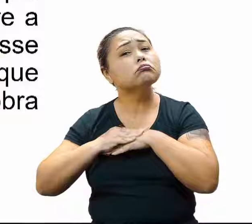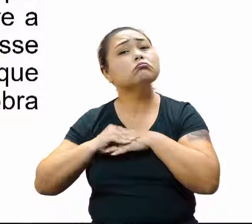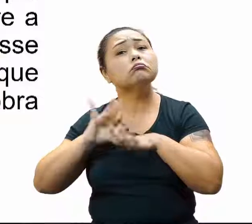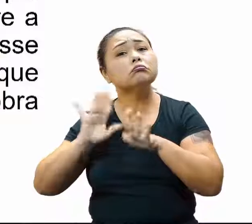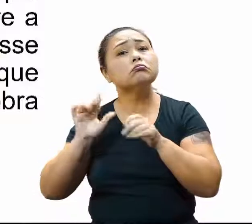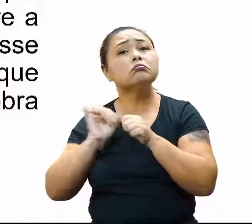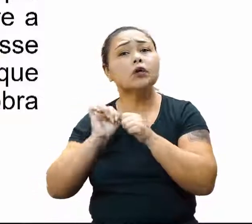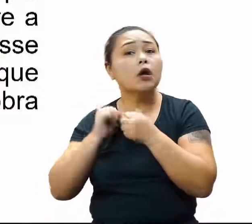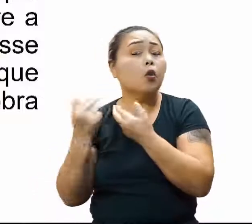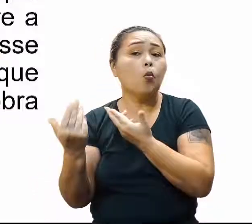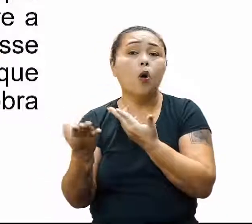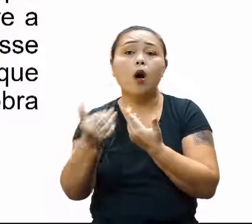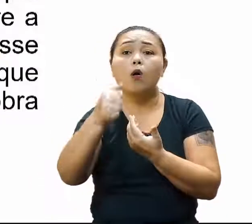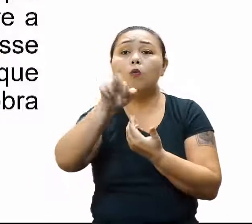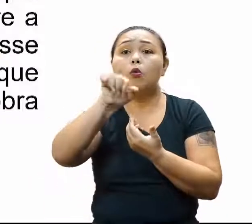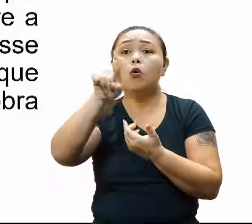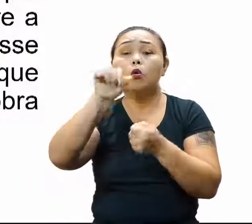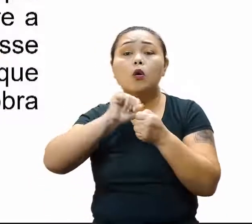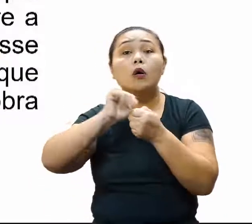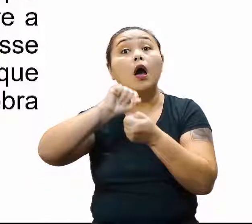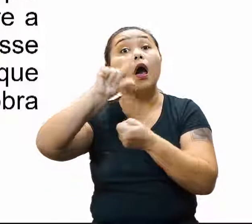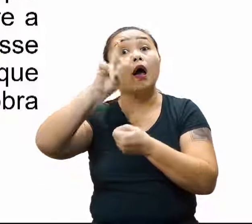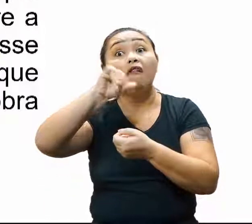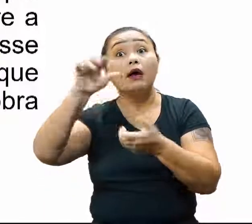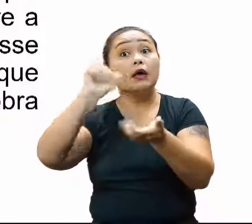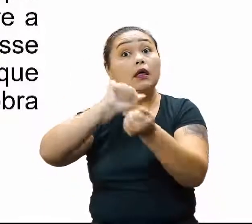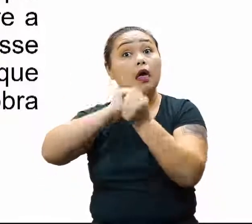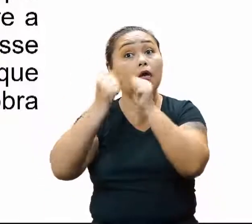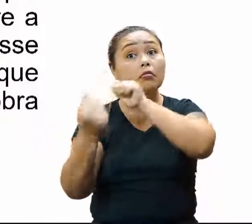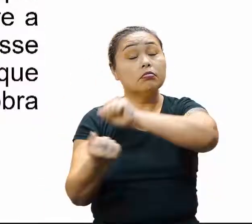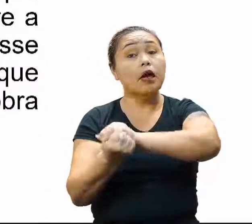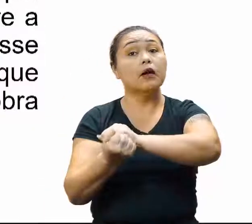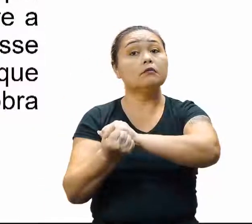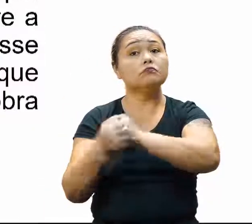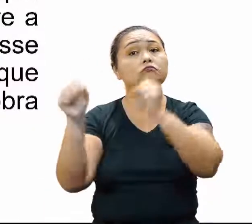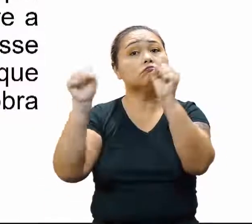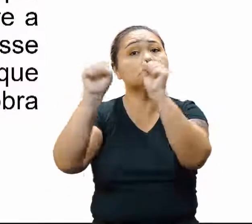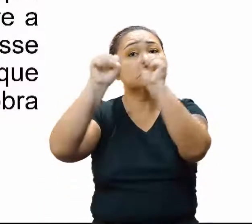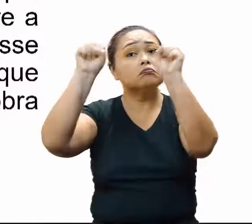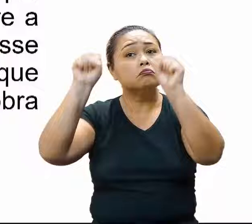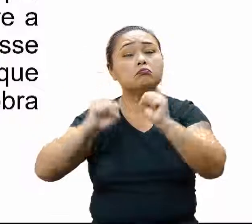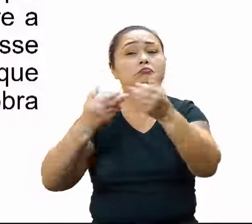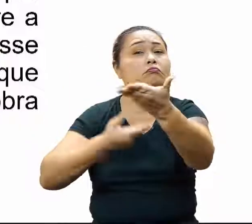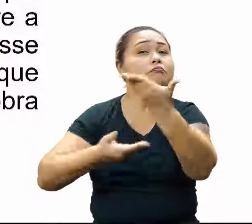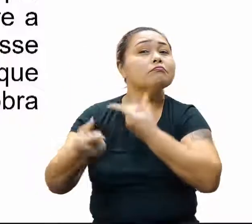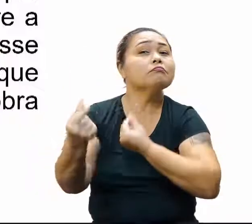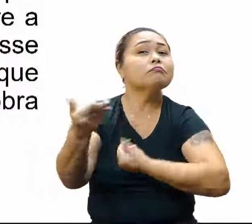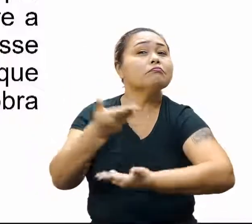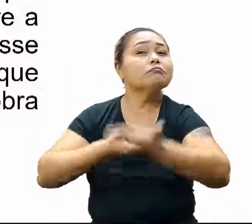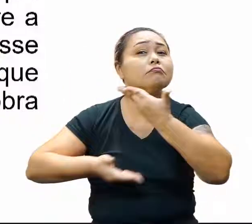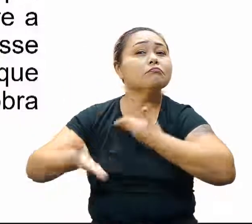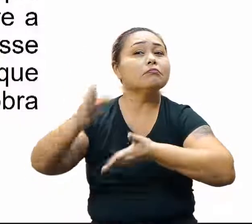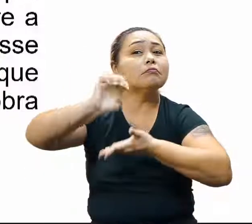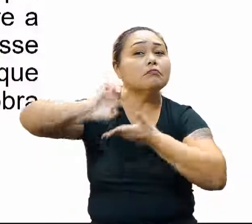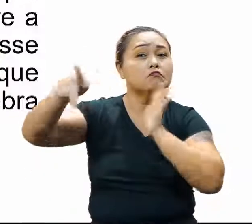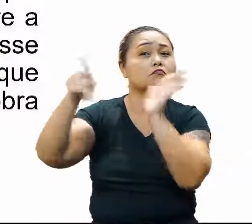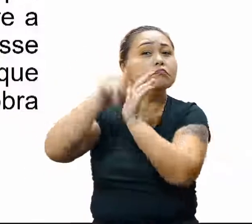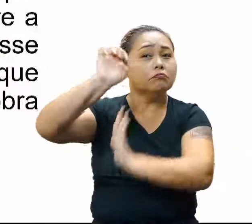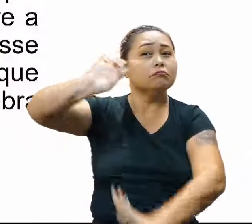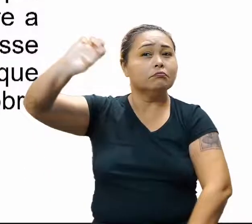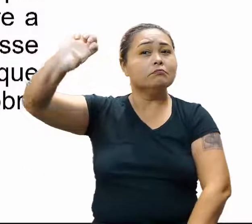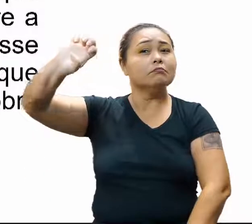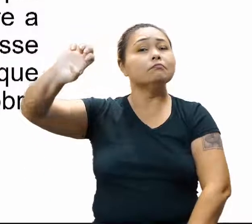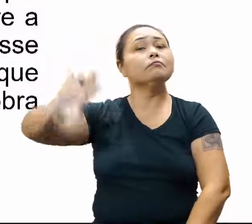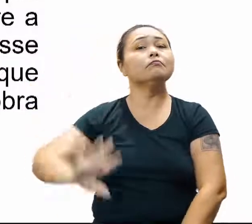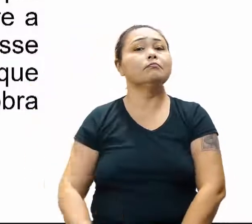bororos, eles irão se adaptar a esse sistema mercantilista europeu.